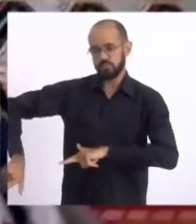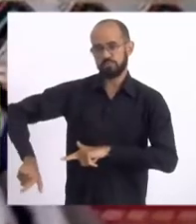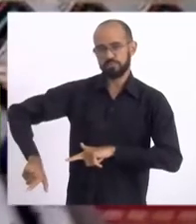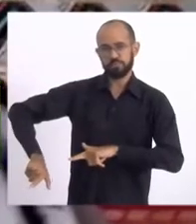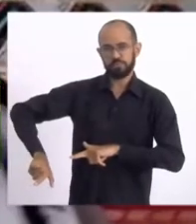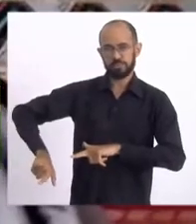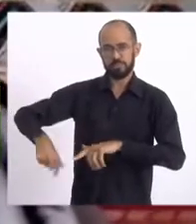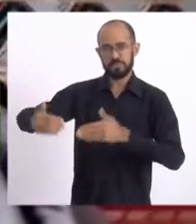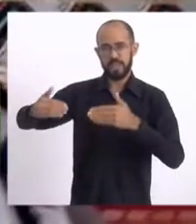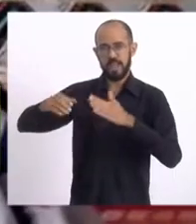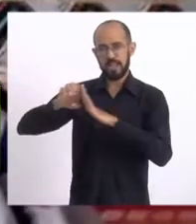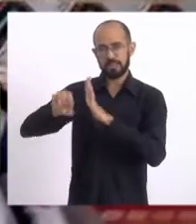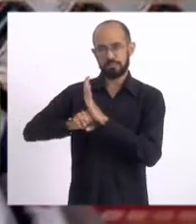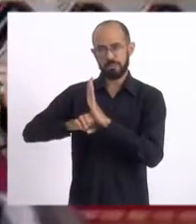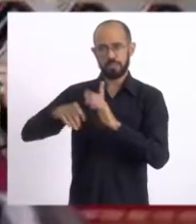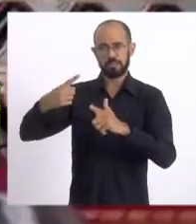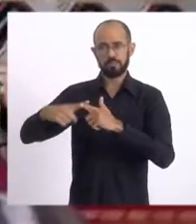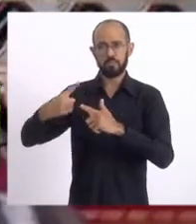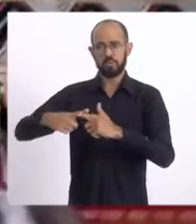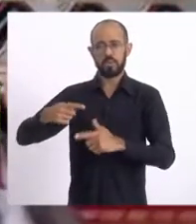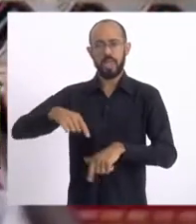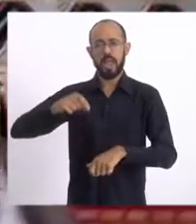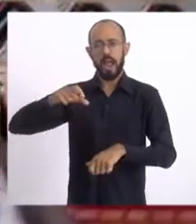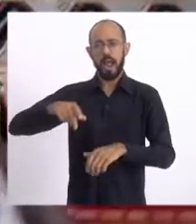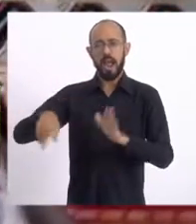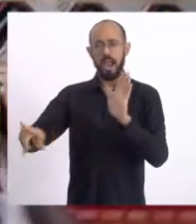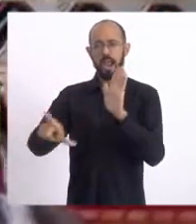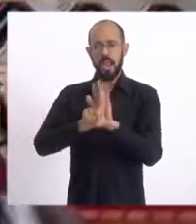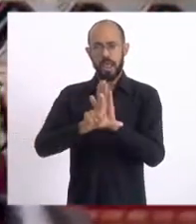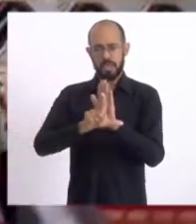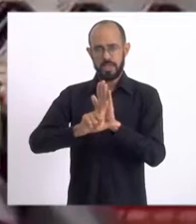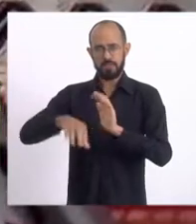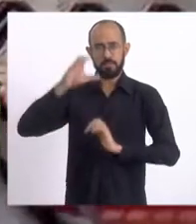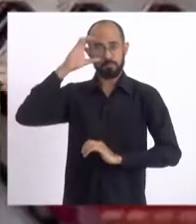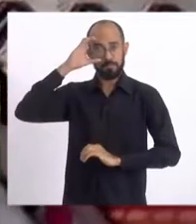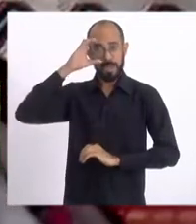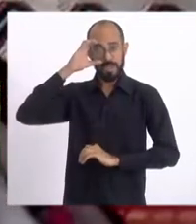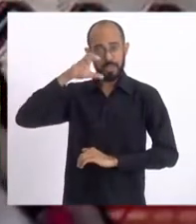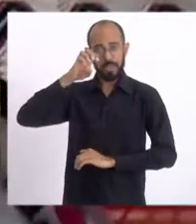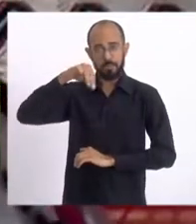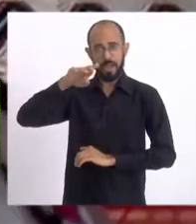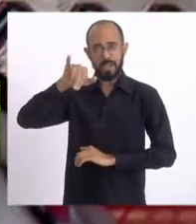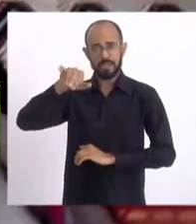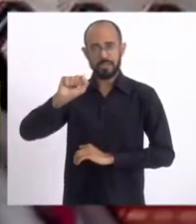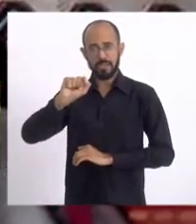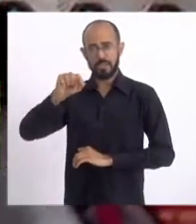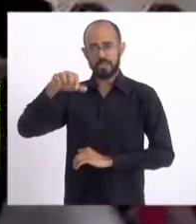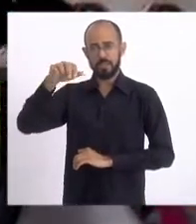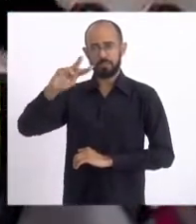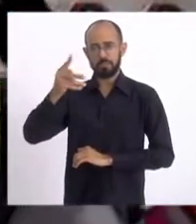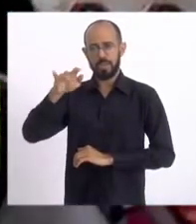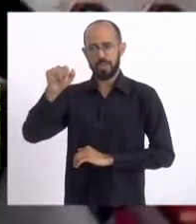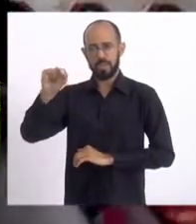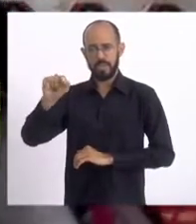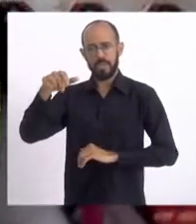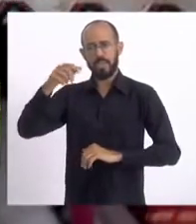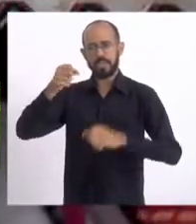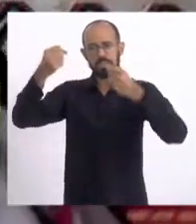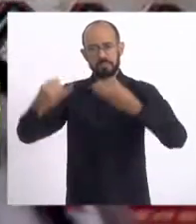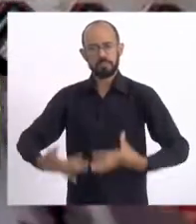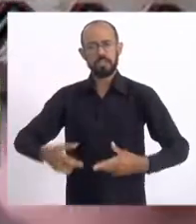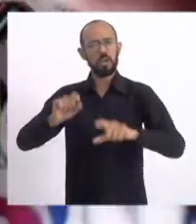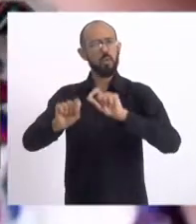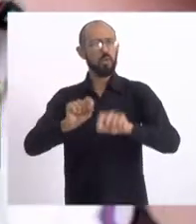porque a gente destaca que a Lei Maria da Penha, ela já expressa, né, o que é a violência